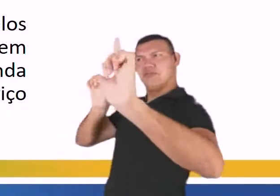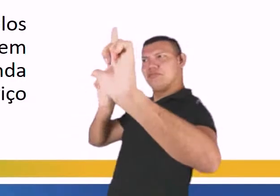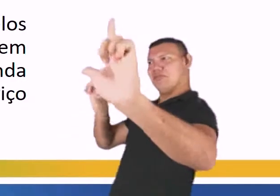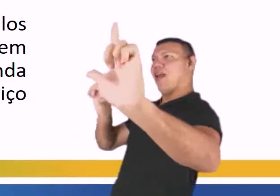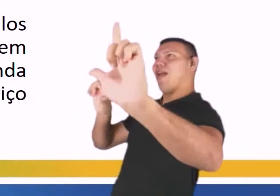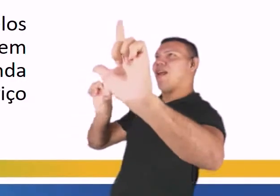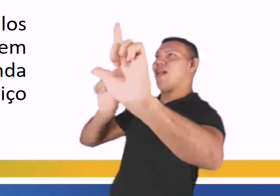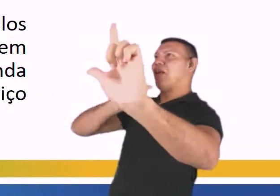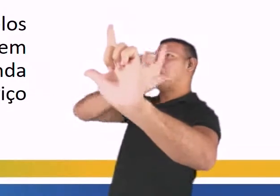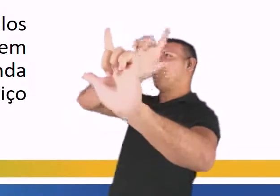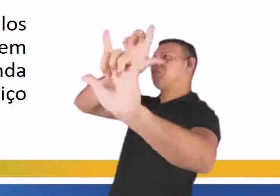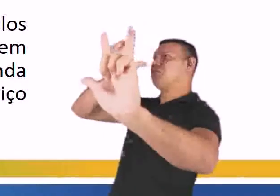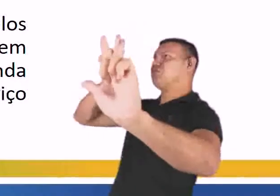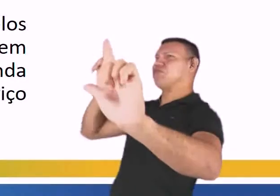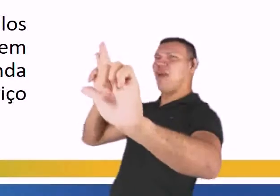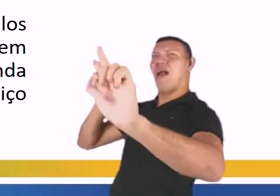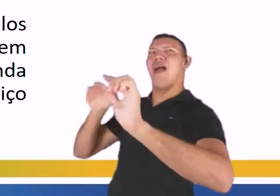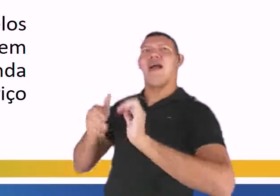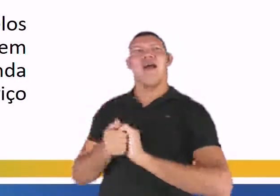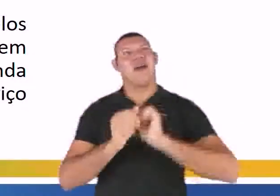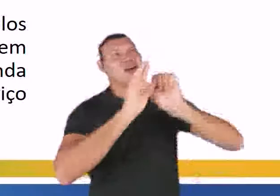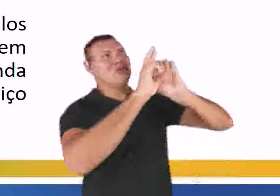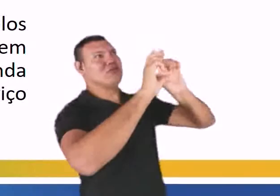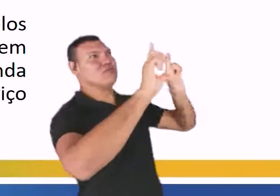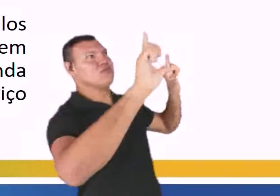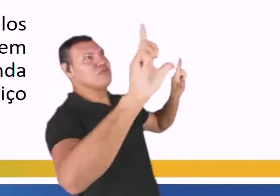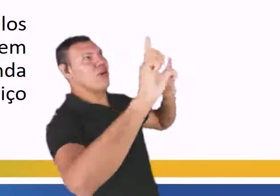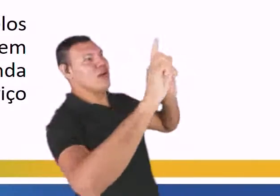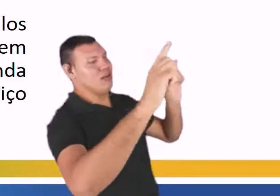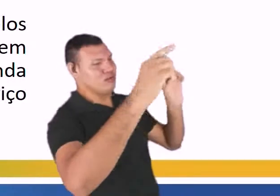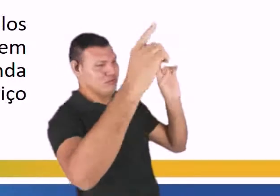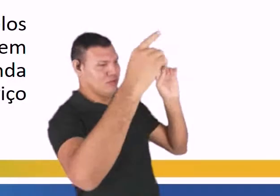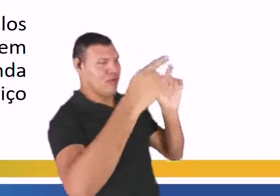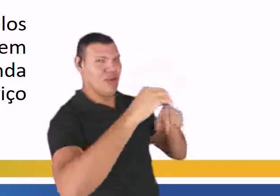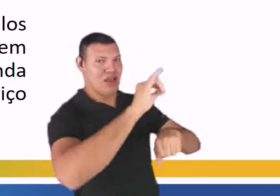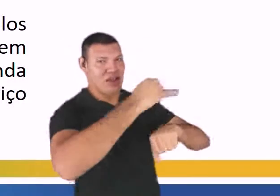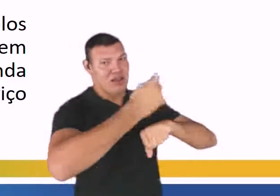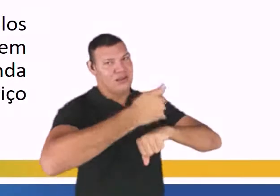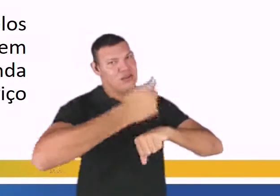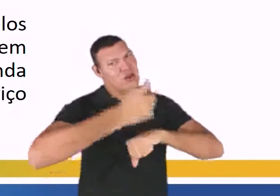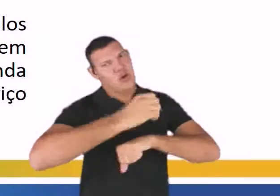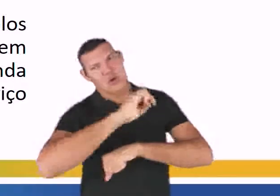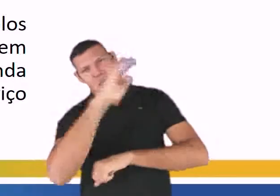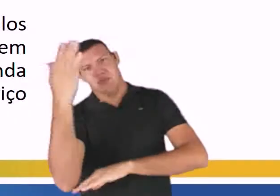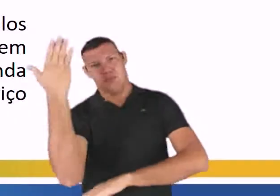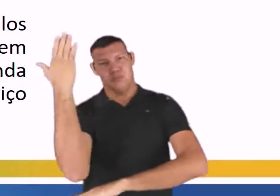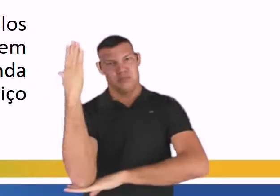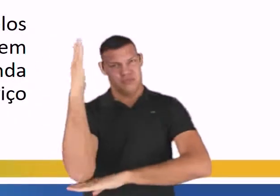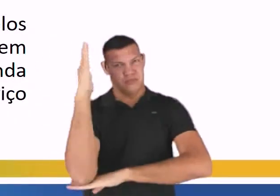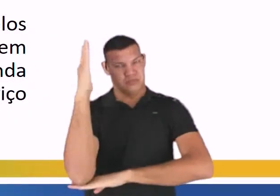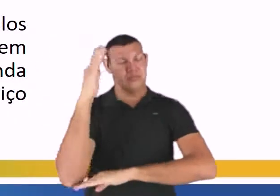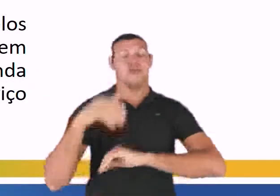que têm estruturado sua base em ferro, madeira e